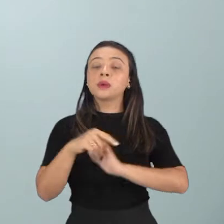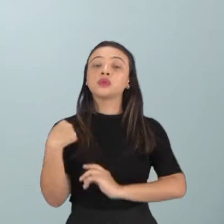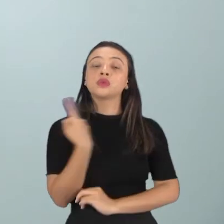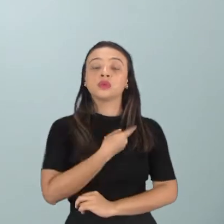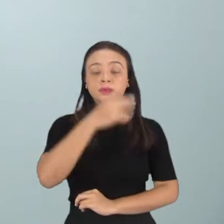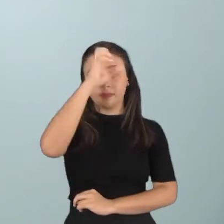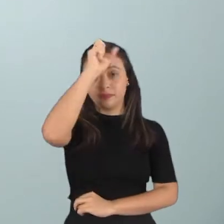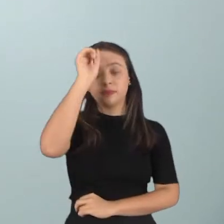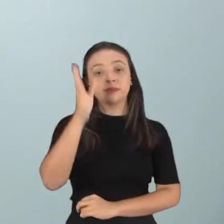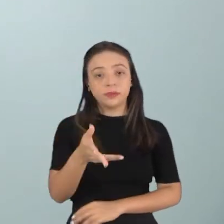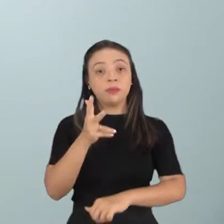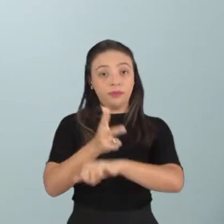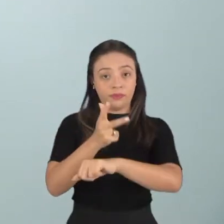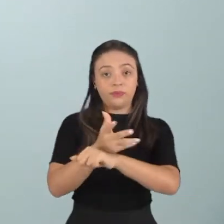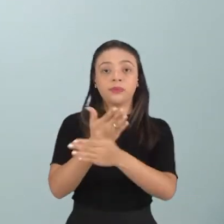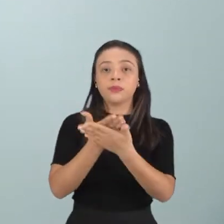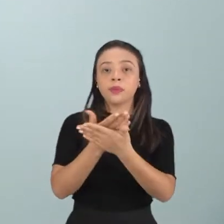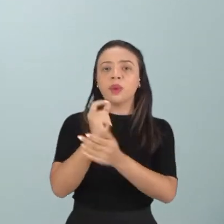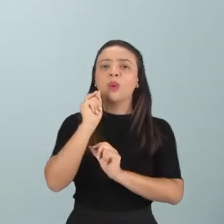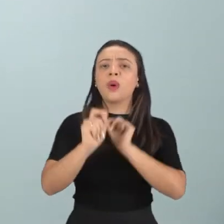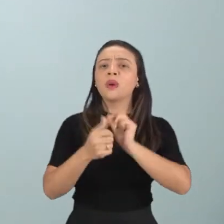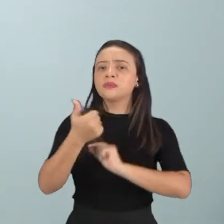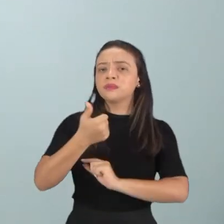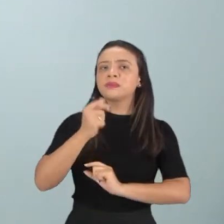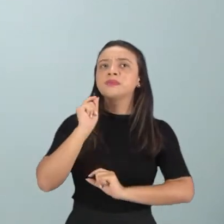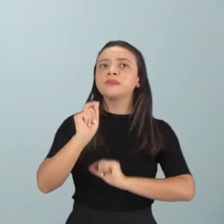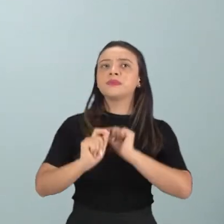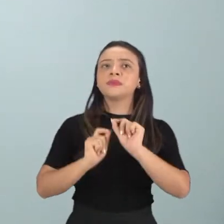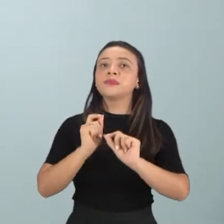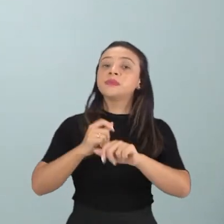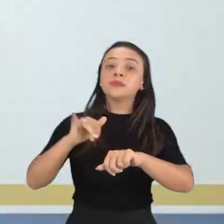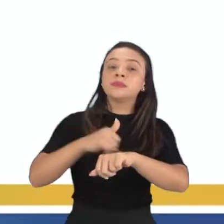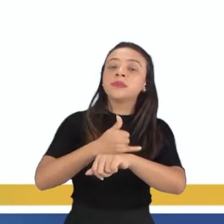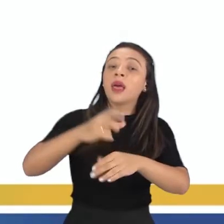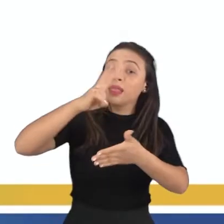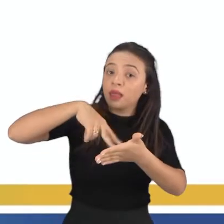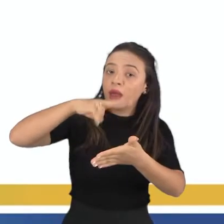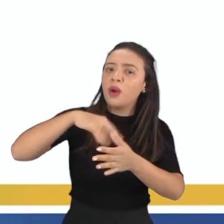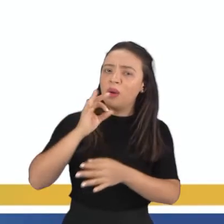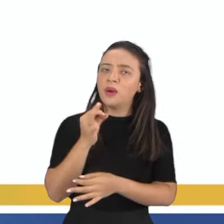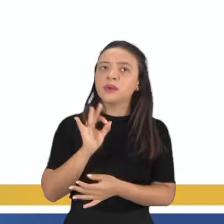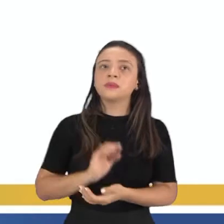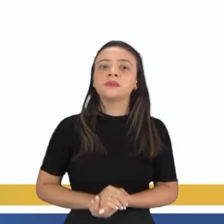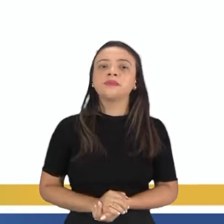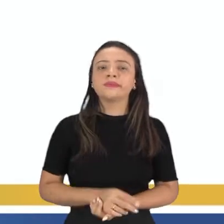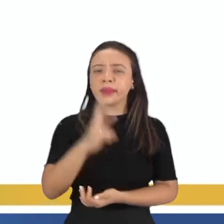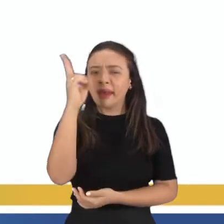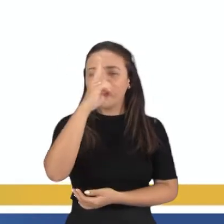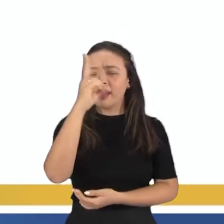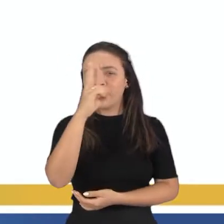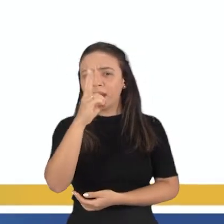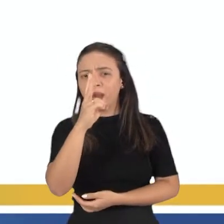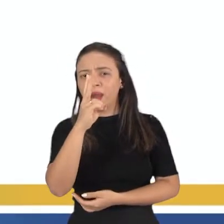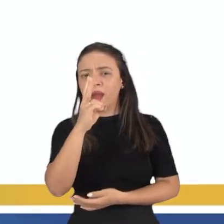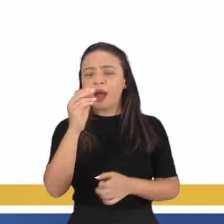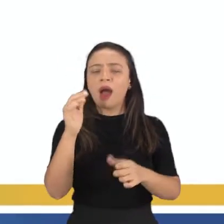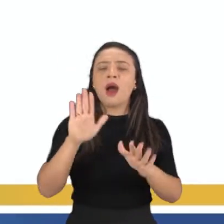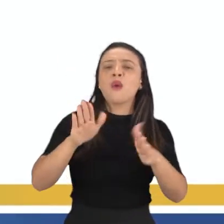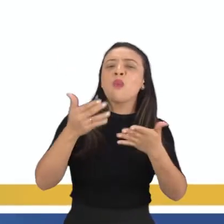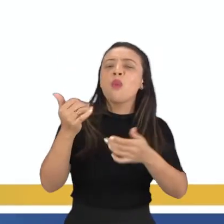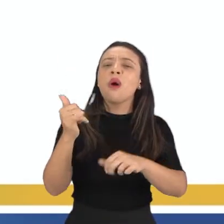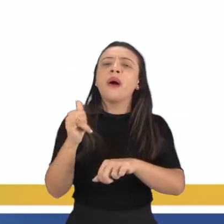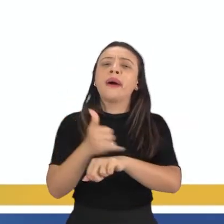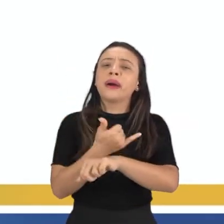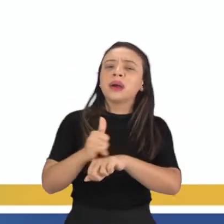Que Nós aprendemos aqui na nossas vídeo aulas e o primeiro conteúdo foi estratégias de leitura certo então vamos relembrar um pouquinho Quais são as